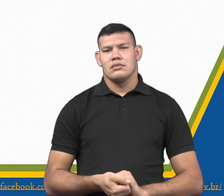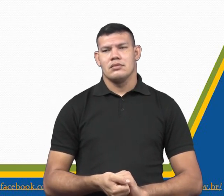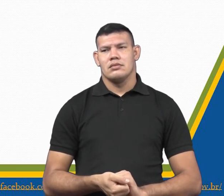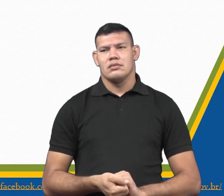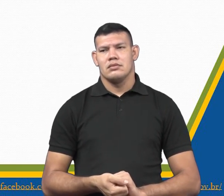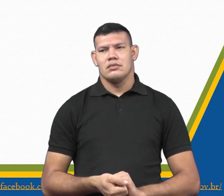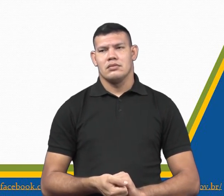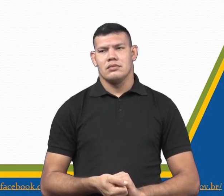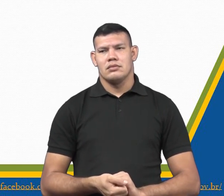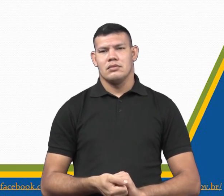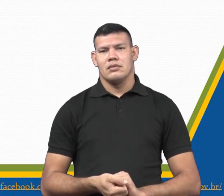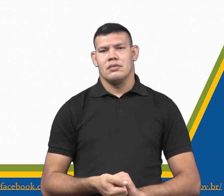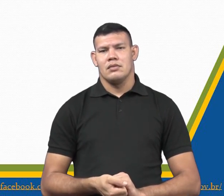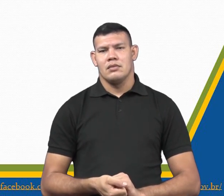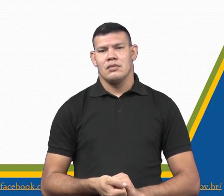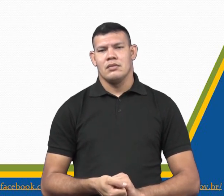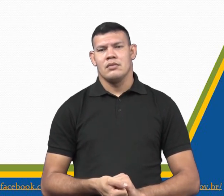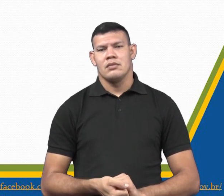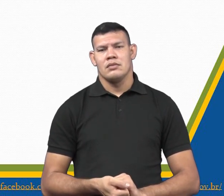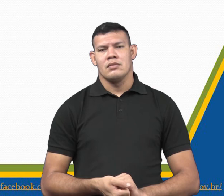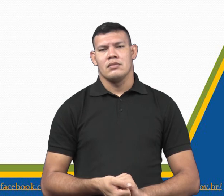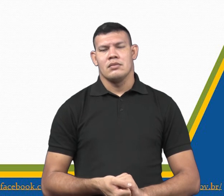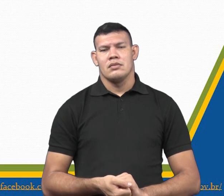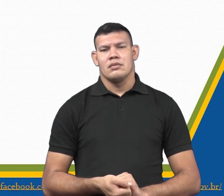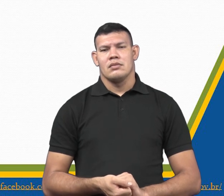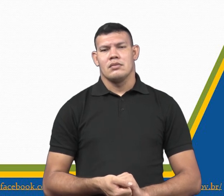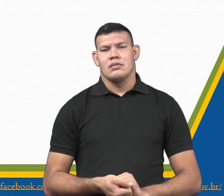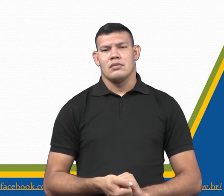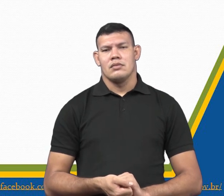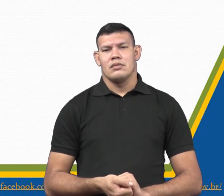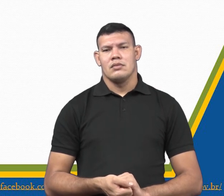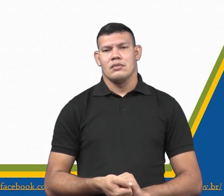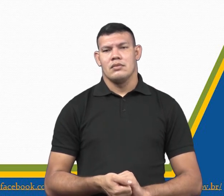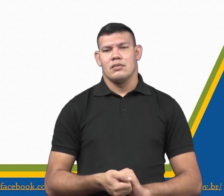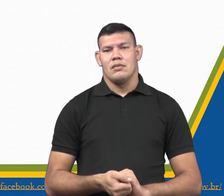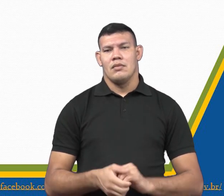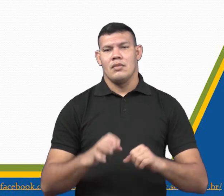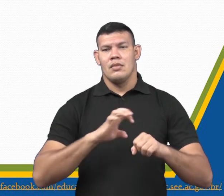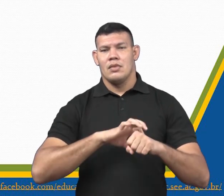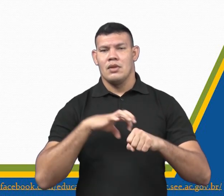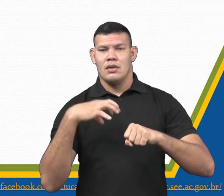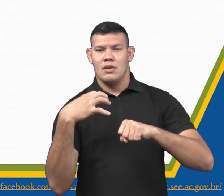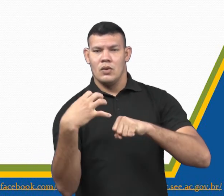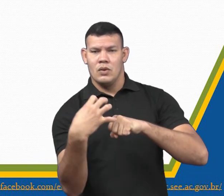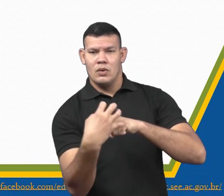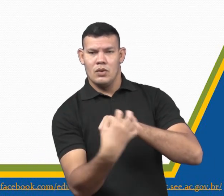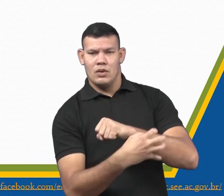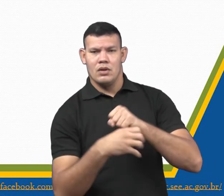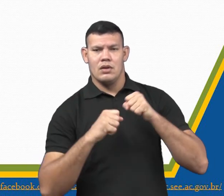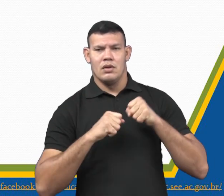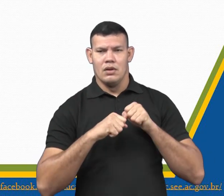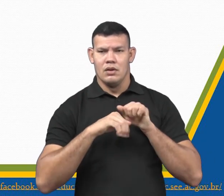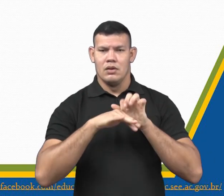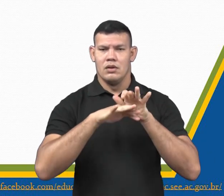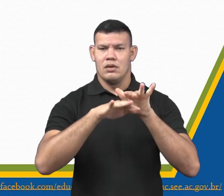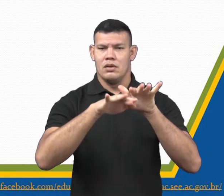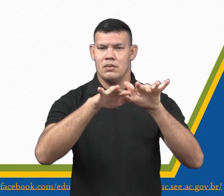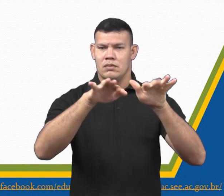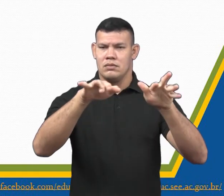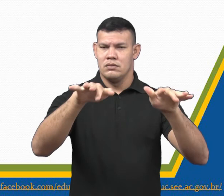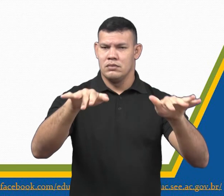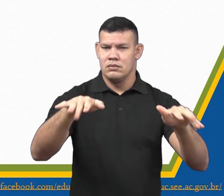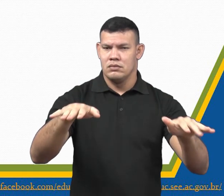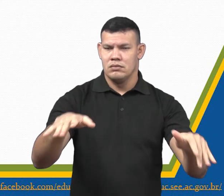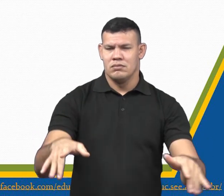Observamos então que o texto diz: a epidemia mundial de coronavírus lembra pestes da